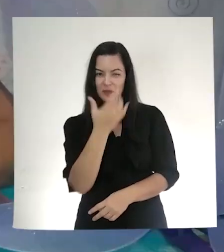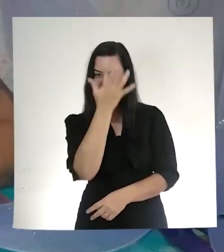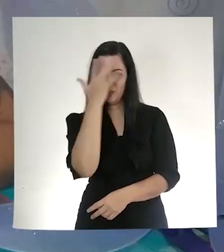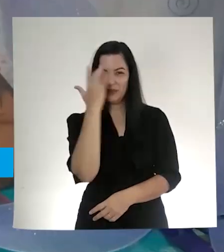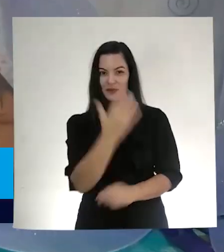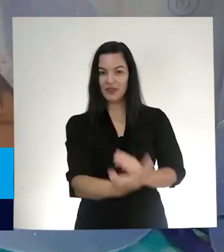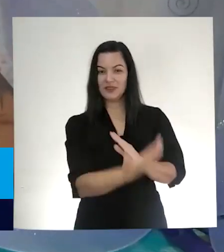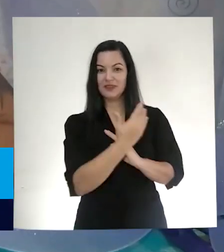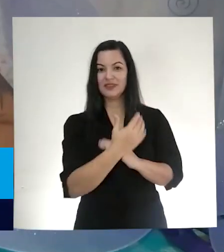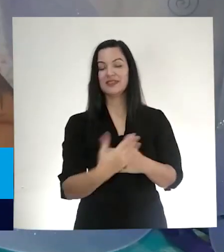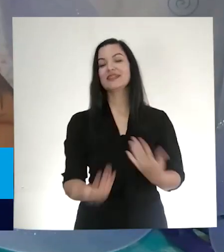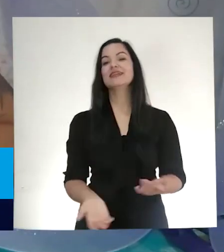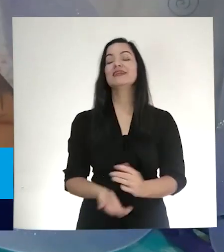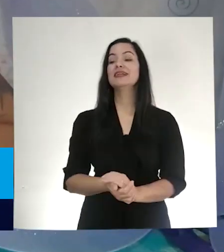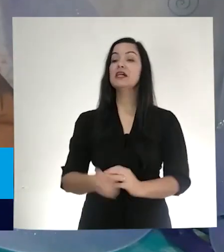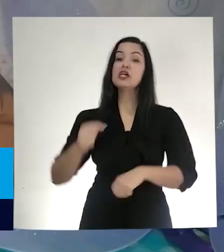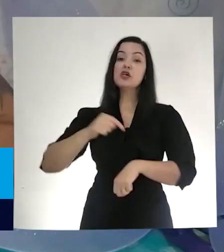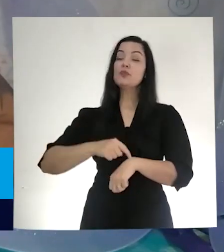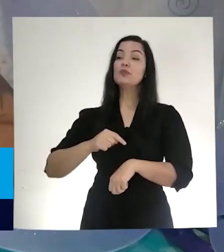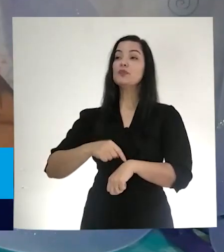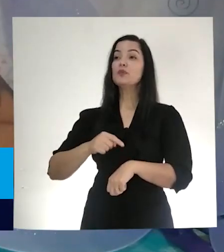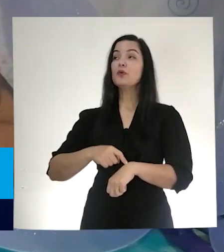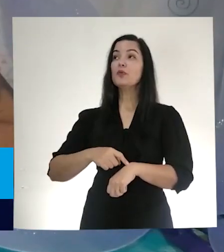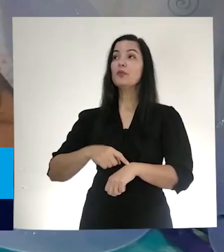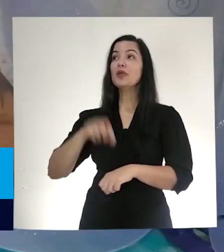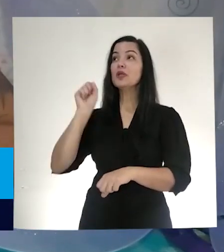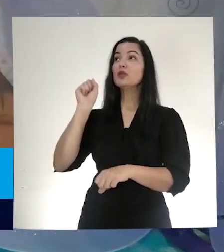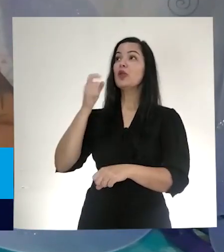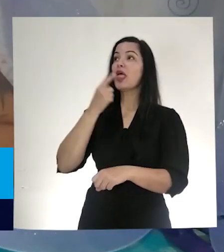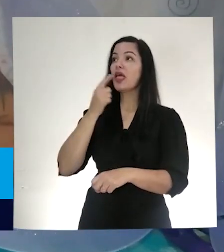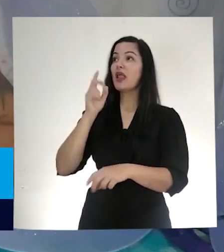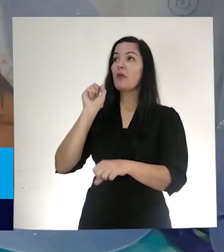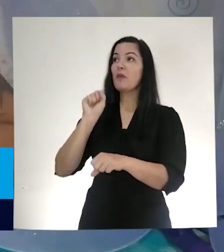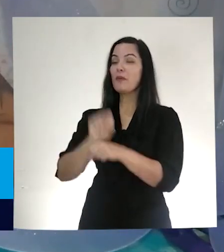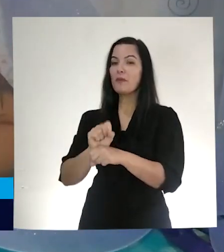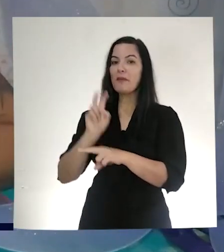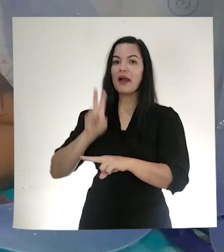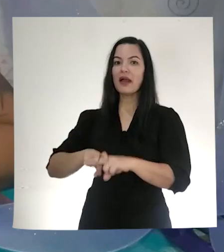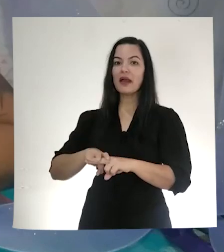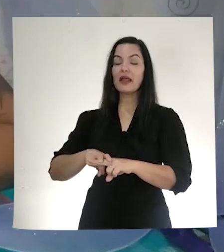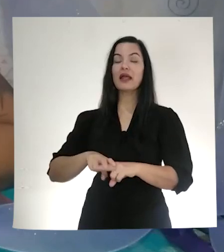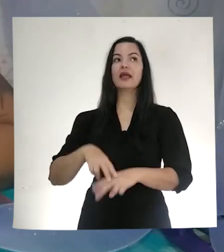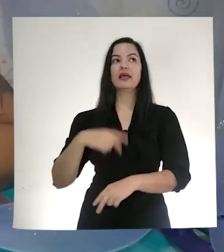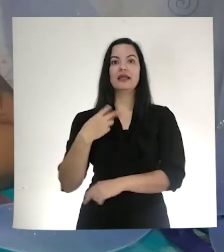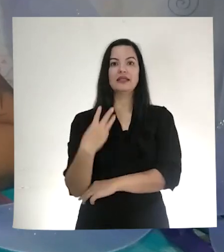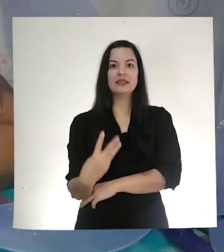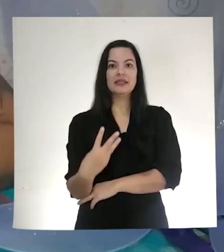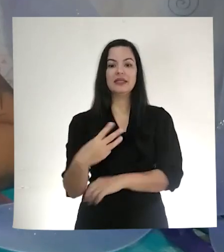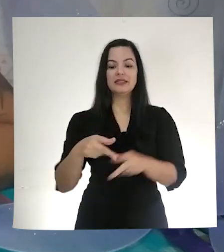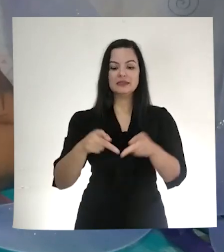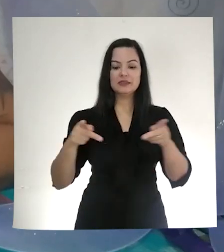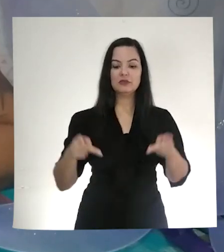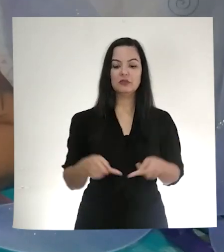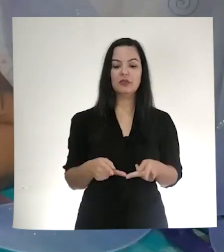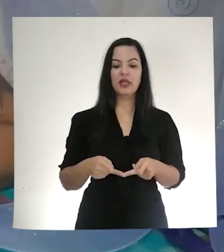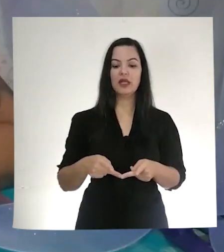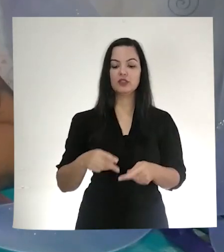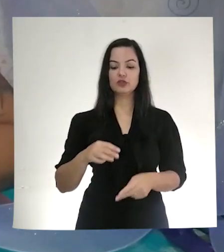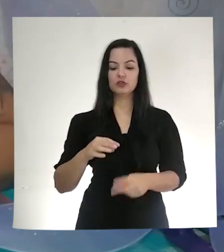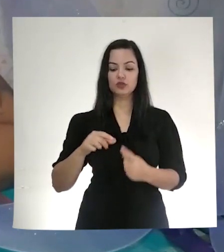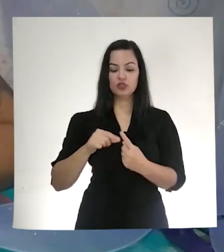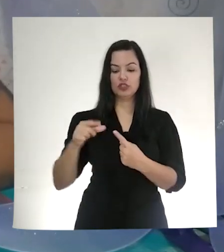aí. Momento trava-língua. 3 pratos de trigo para 3 tigres